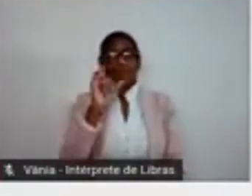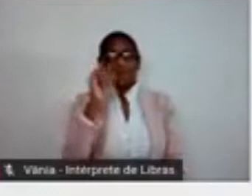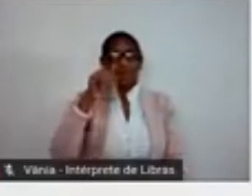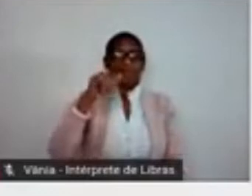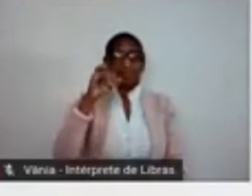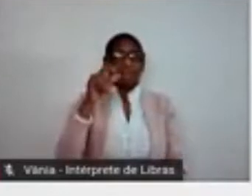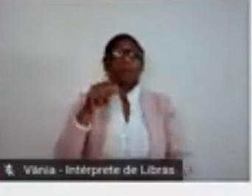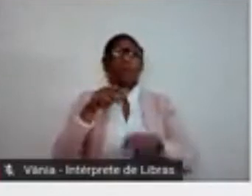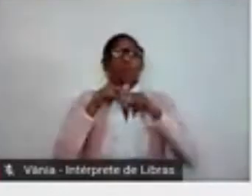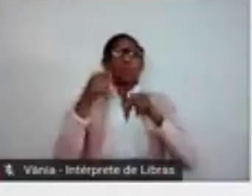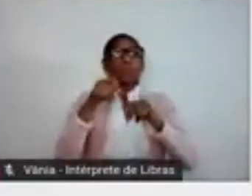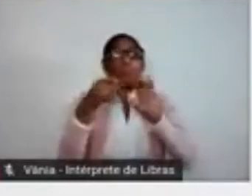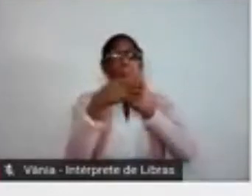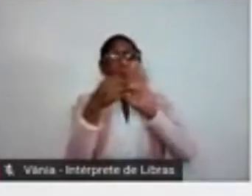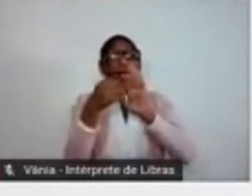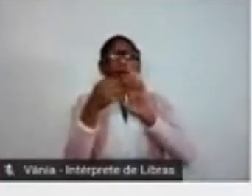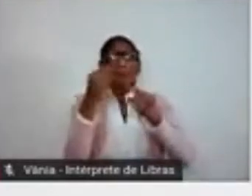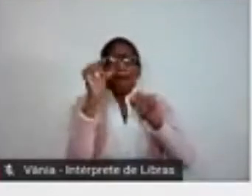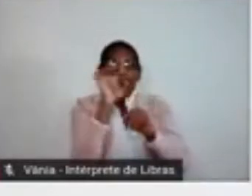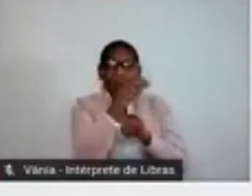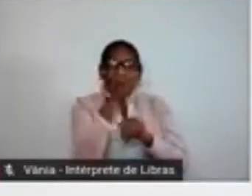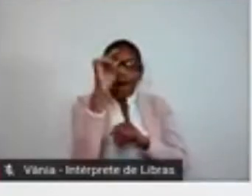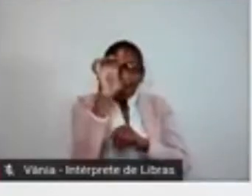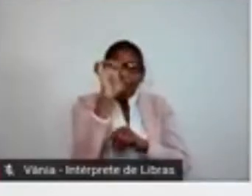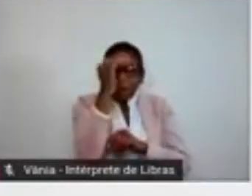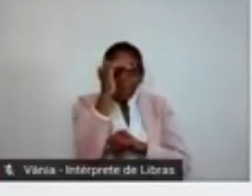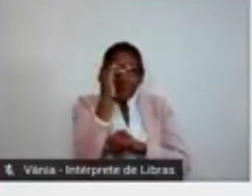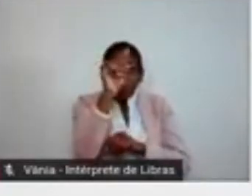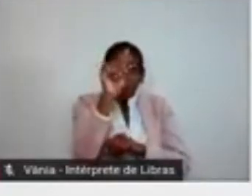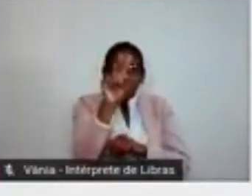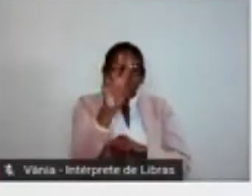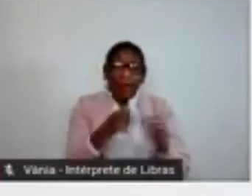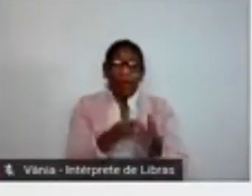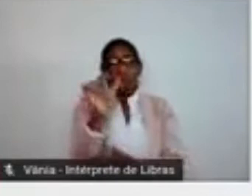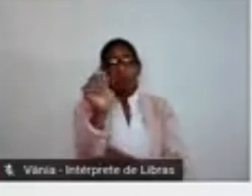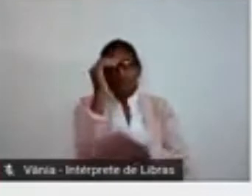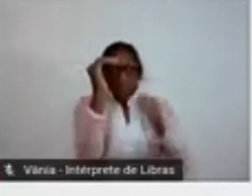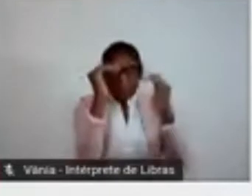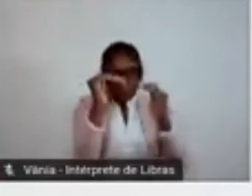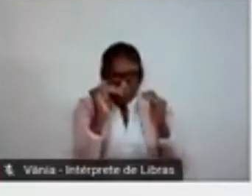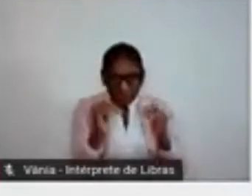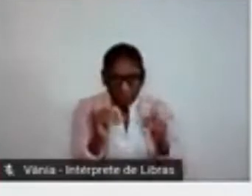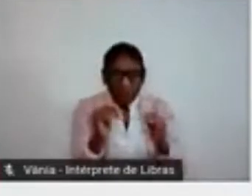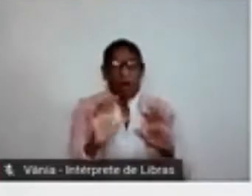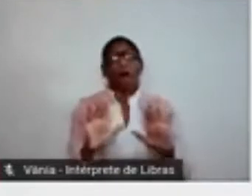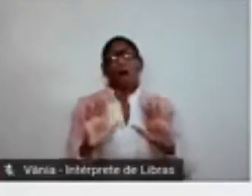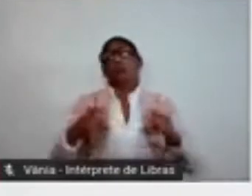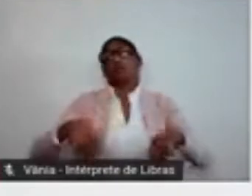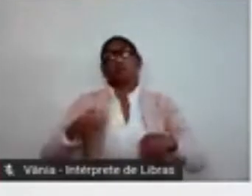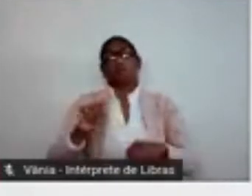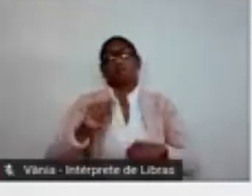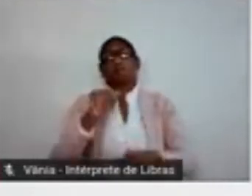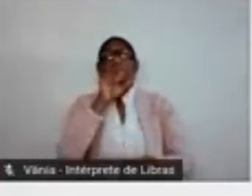um a um o que é que está pesando mais. Isso chegou à conclusão no gabinete de crise, né, de que não era o caso de se manter uma